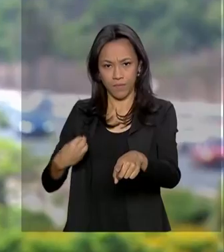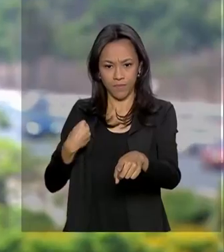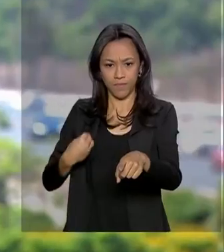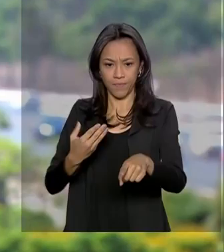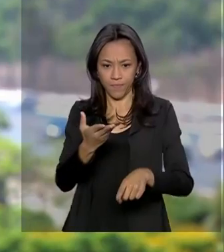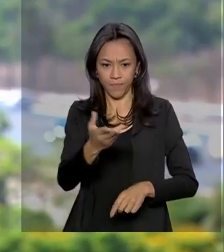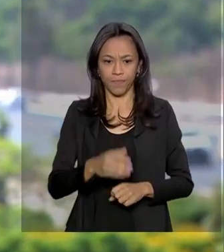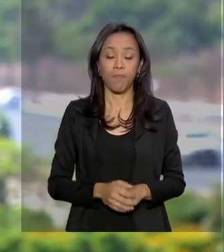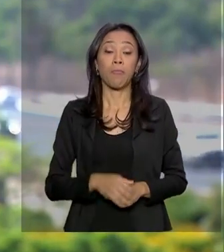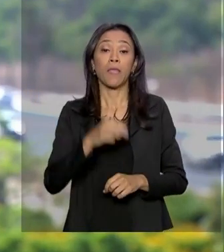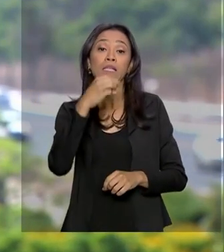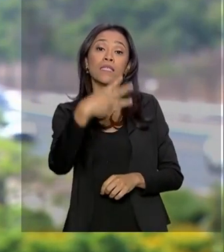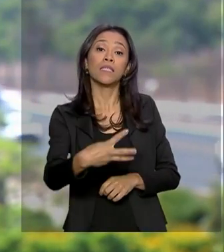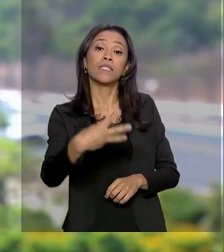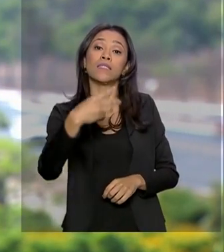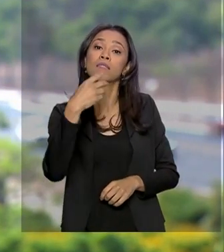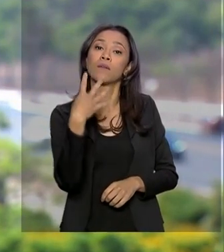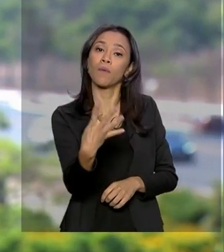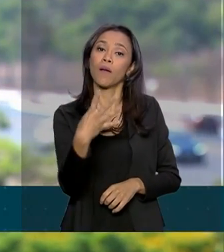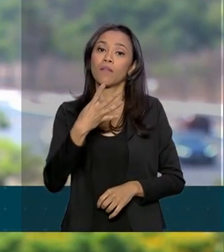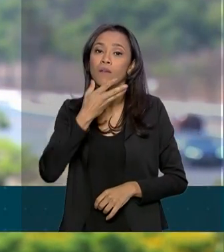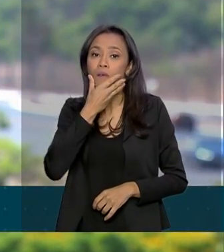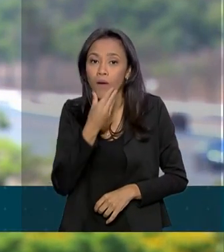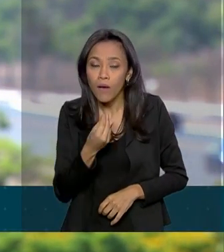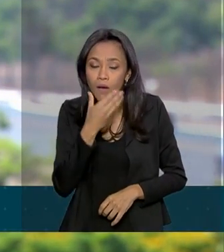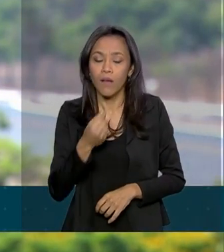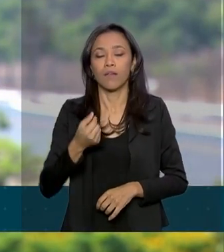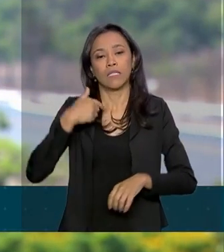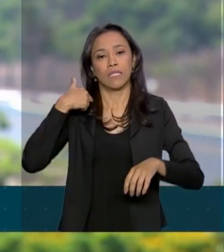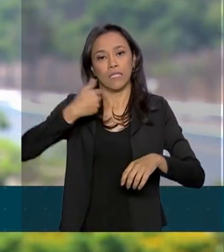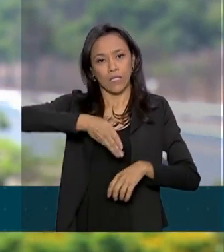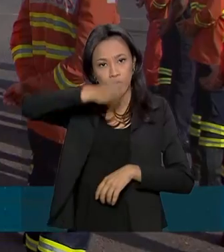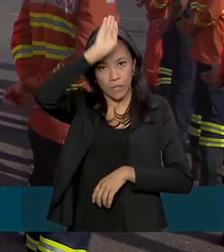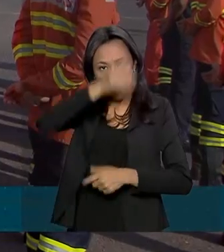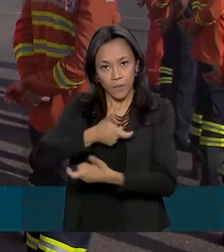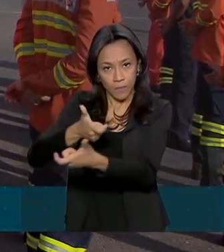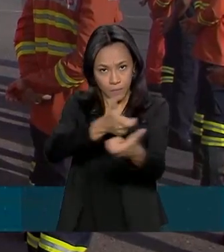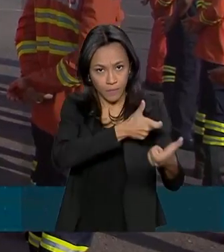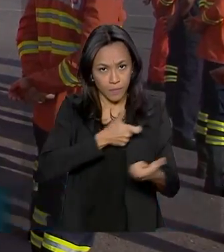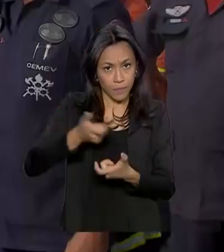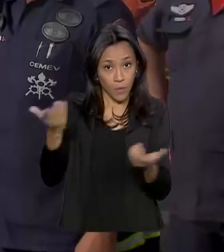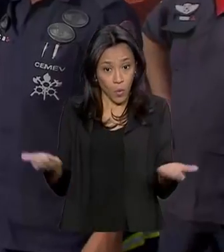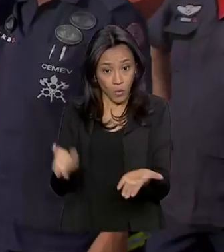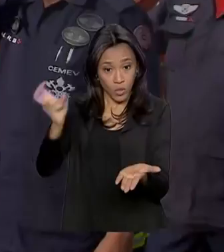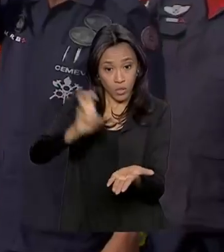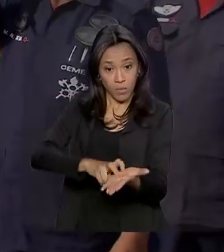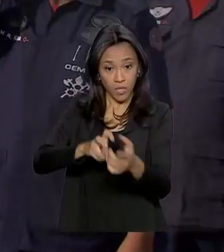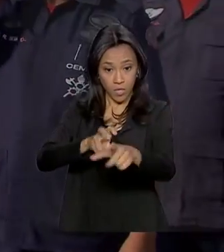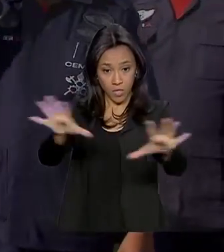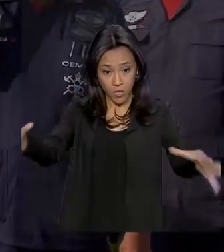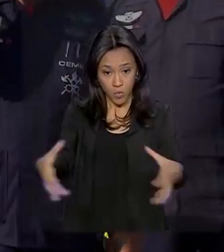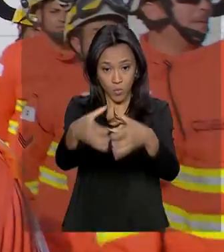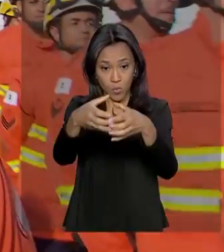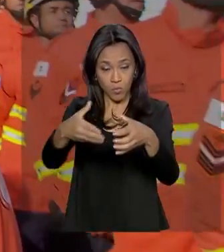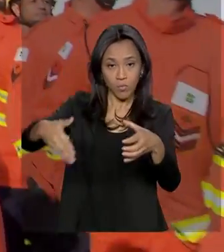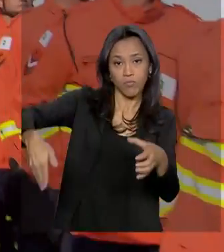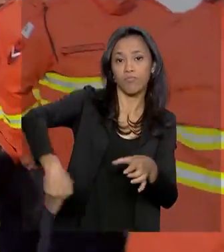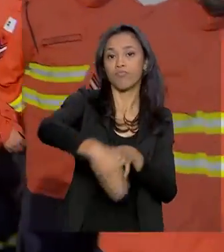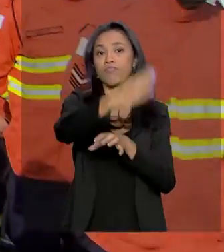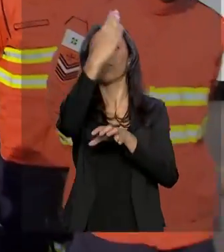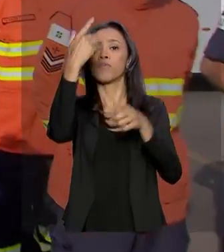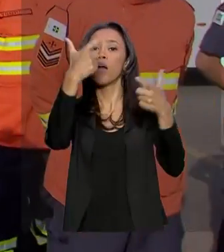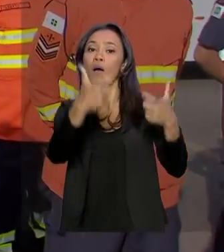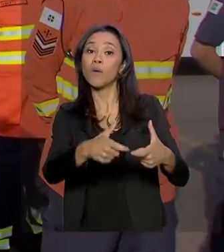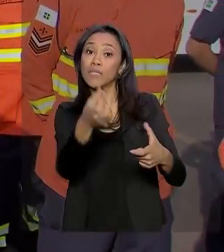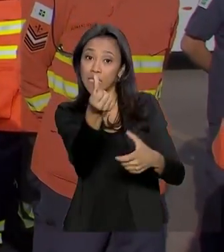São 34 homens do Corpo de Bombeiros que deixaram hoje de manhã o Distrito Federal em 6 viaturas em direção ao